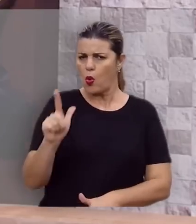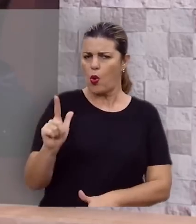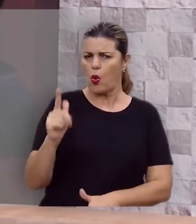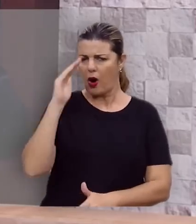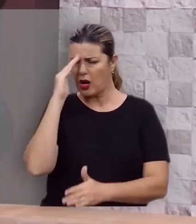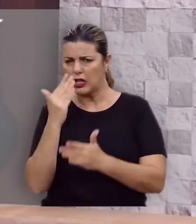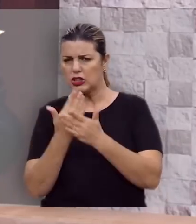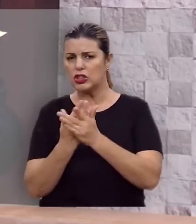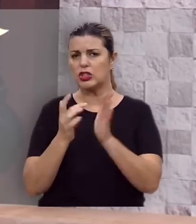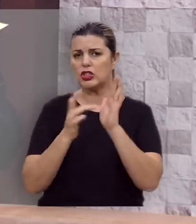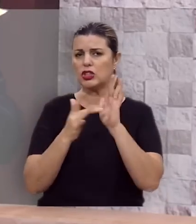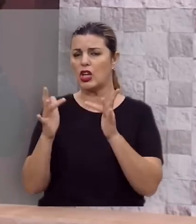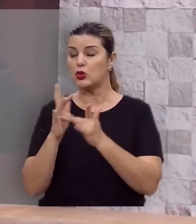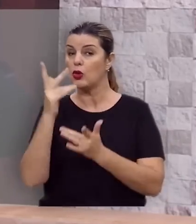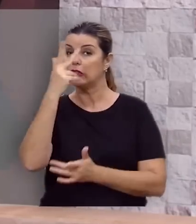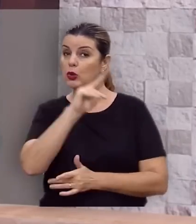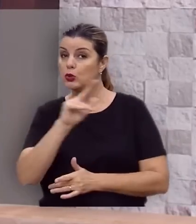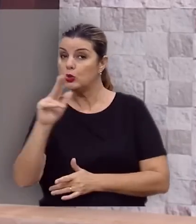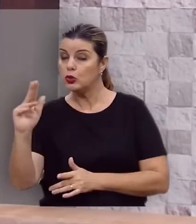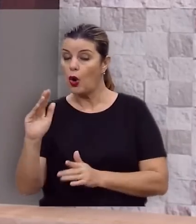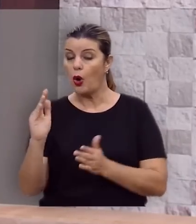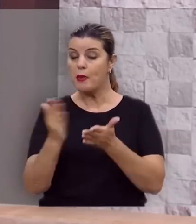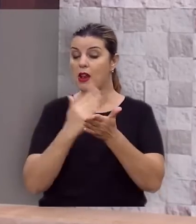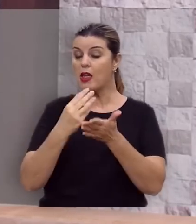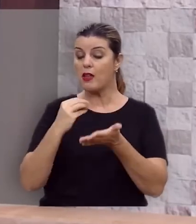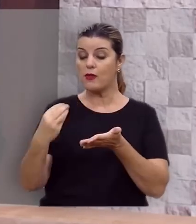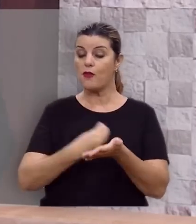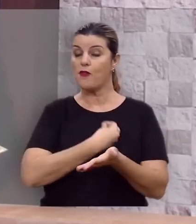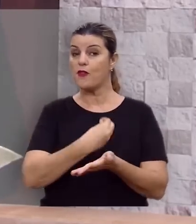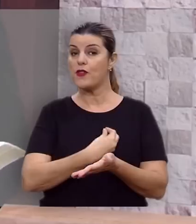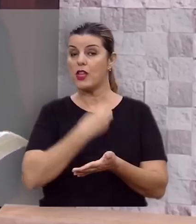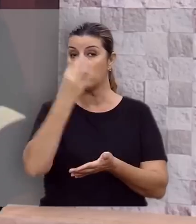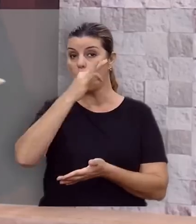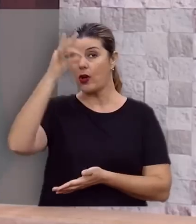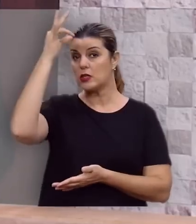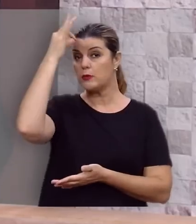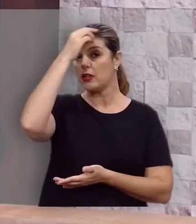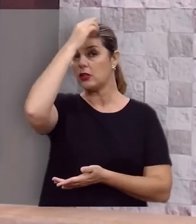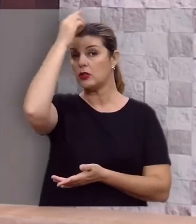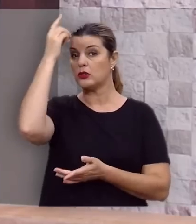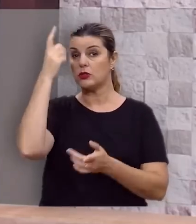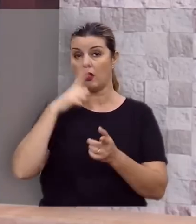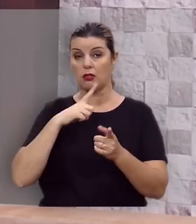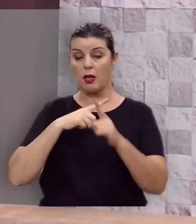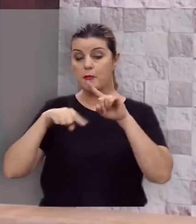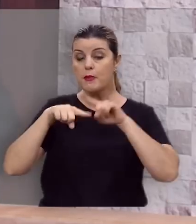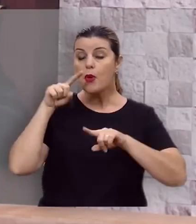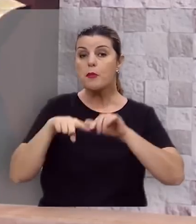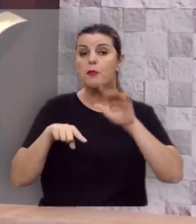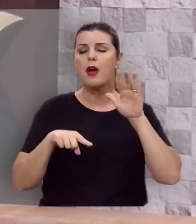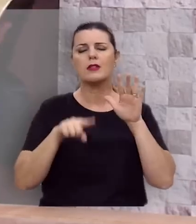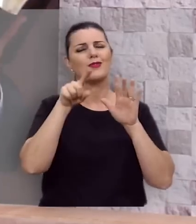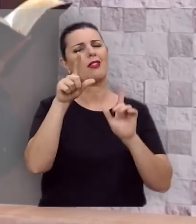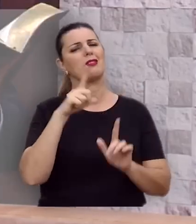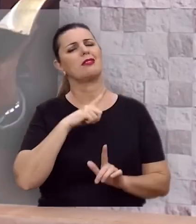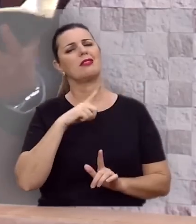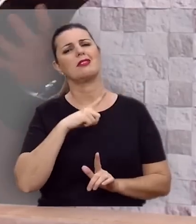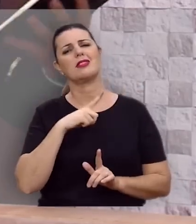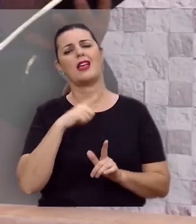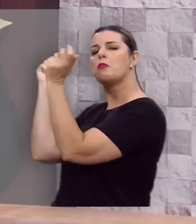Não se turbe o vosso coração. Crede em Deus, crede também em mim. Na casa de meu Pai